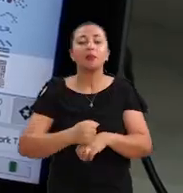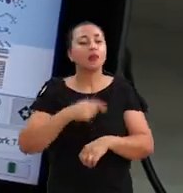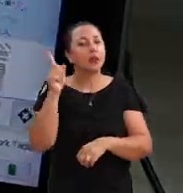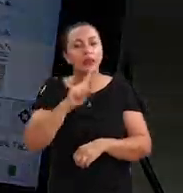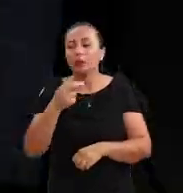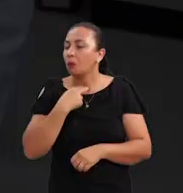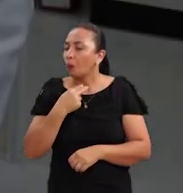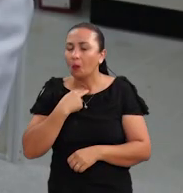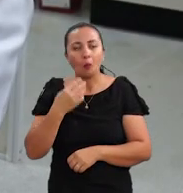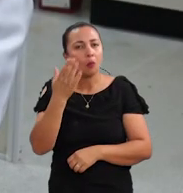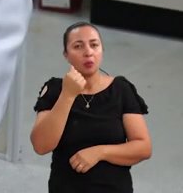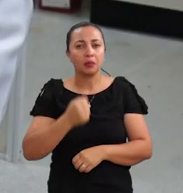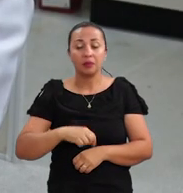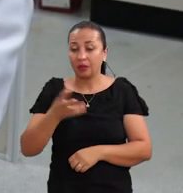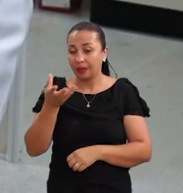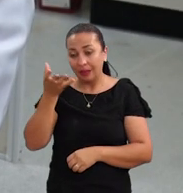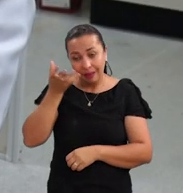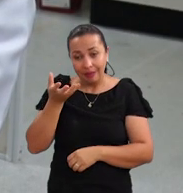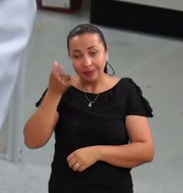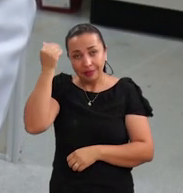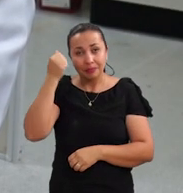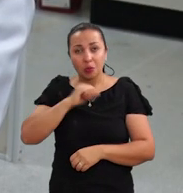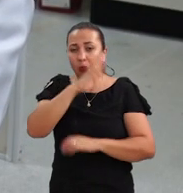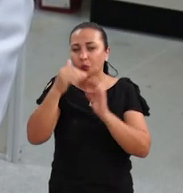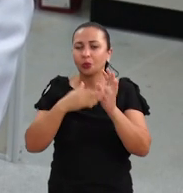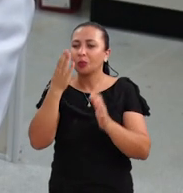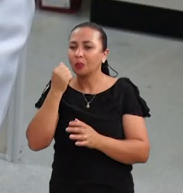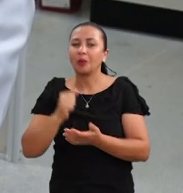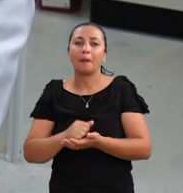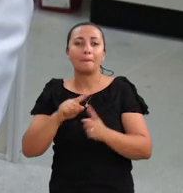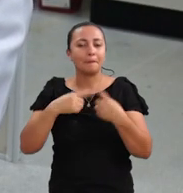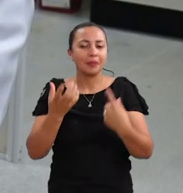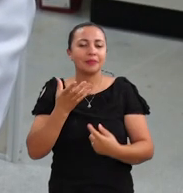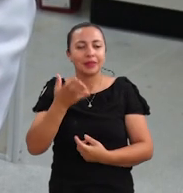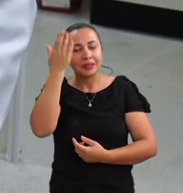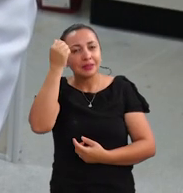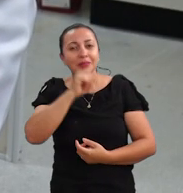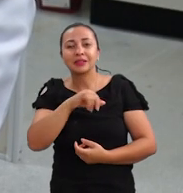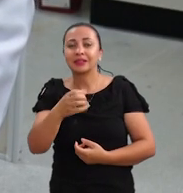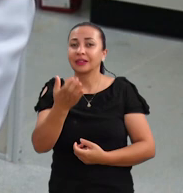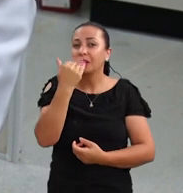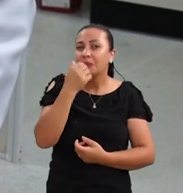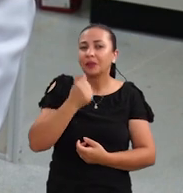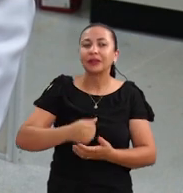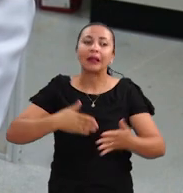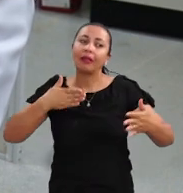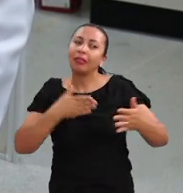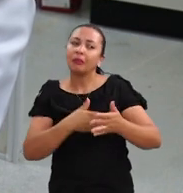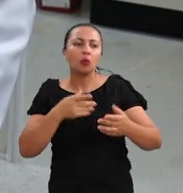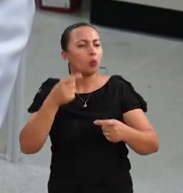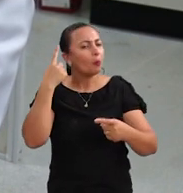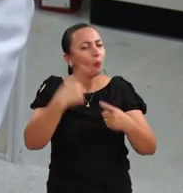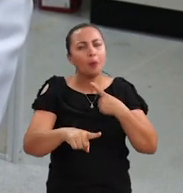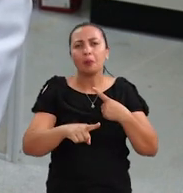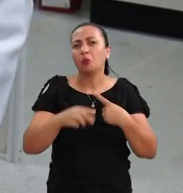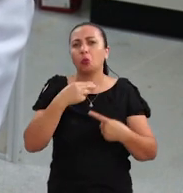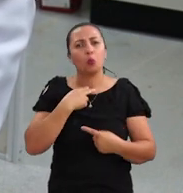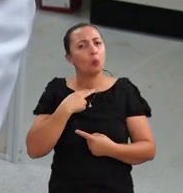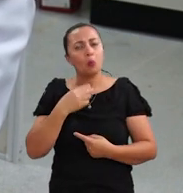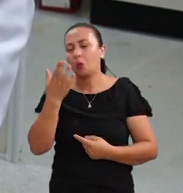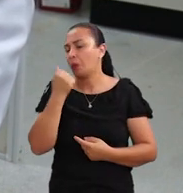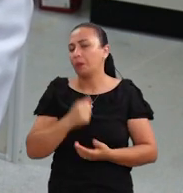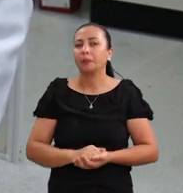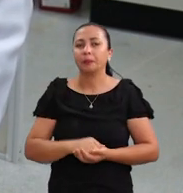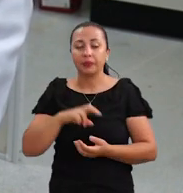consumir. Né? De repente eu não quero saber tudo o que ele comeu, mas eu quero saber, por exemplo, se ele tem um alimento que é restritivo para ele, né, que ele não